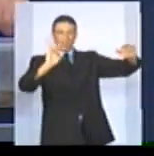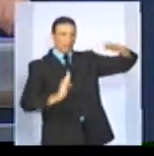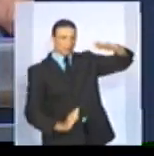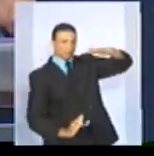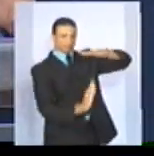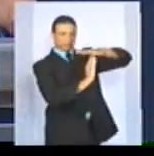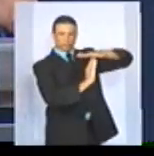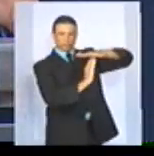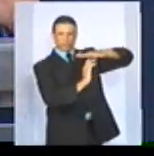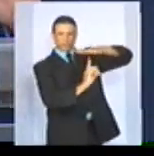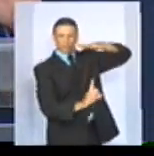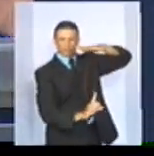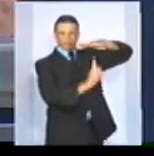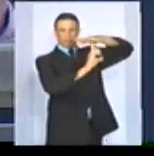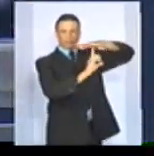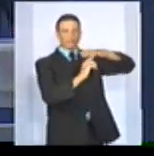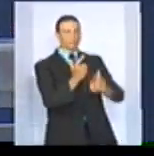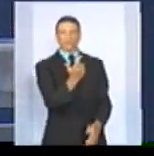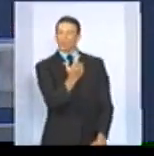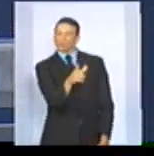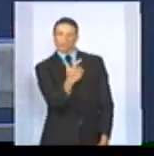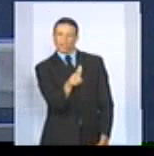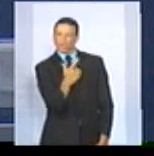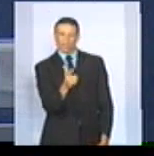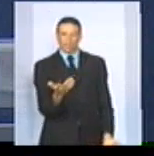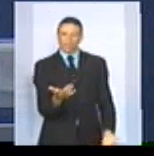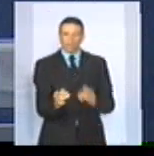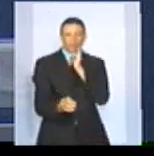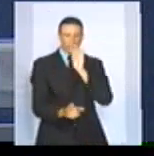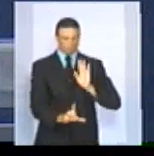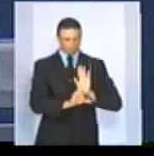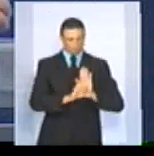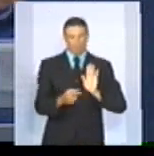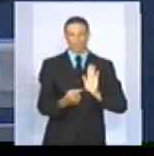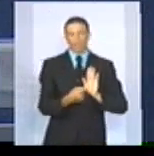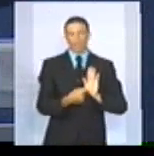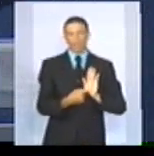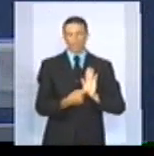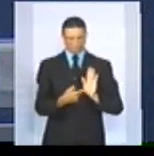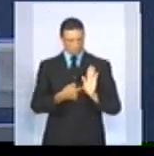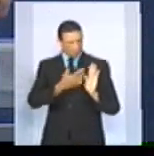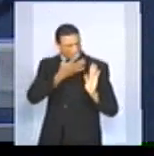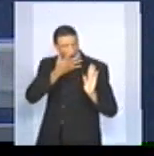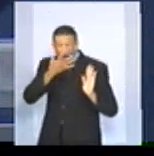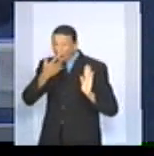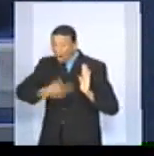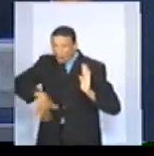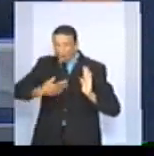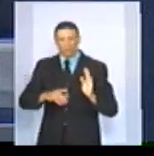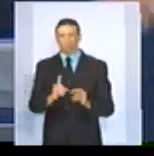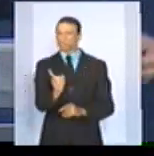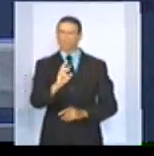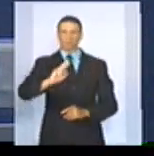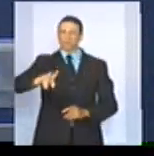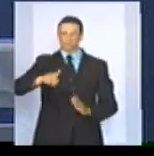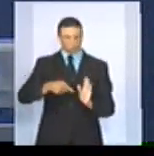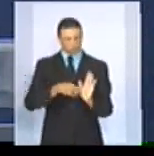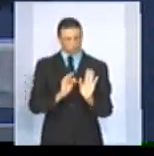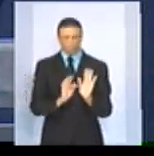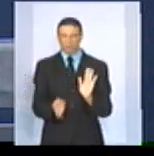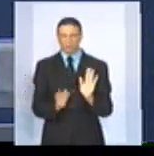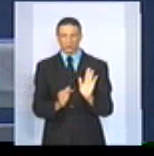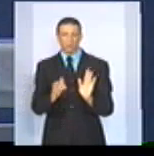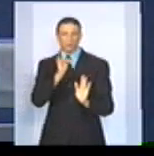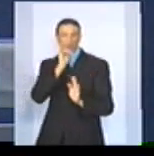na TV por assinatura o que que fez a lei o que que fez a lei fez alguma coisa absurda não pegou exatamente que há já